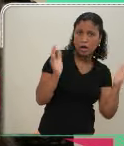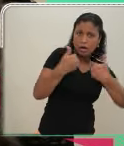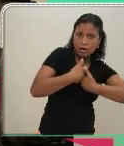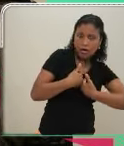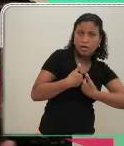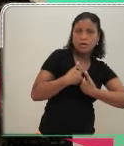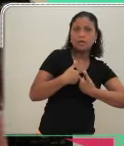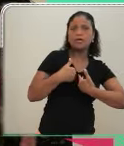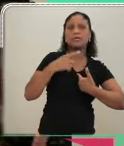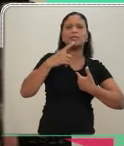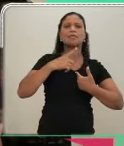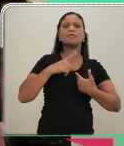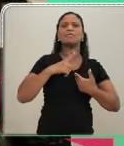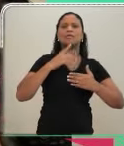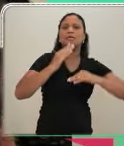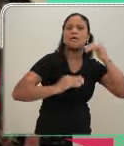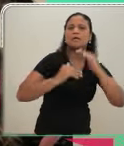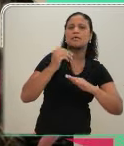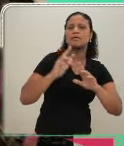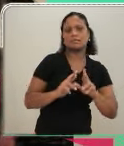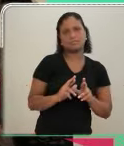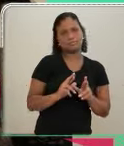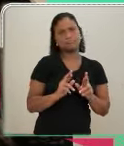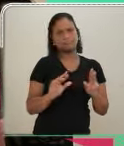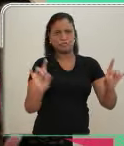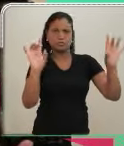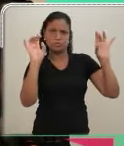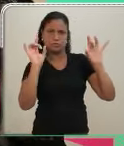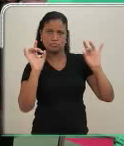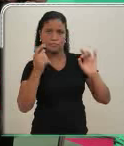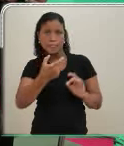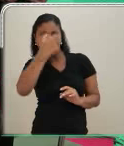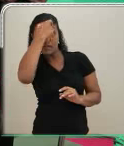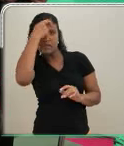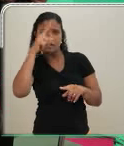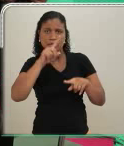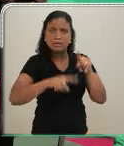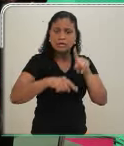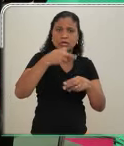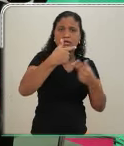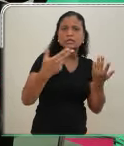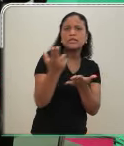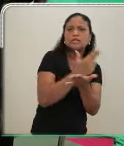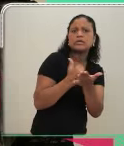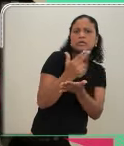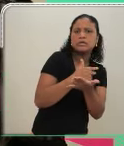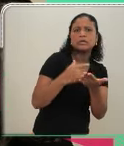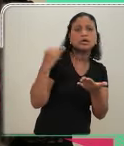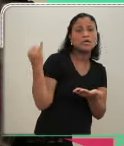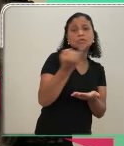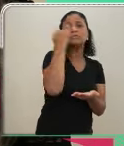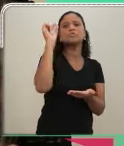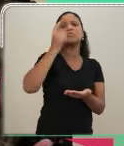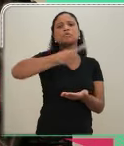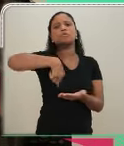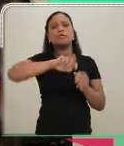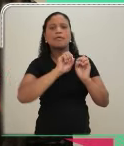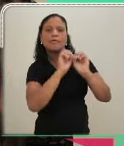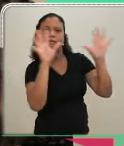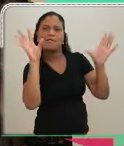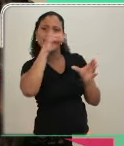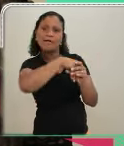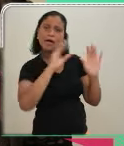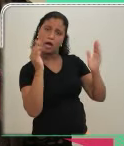habilidade especial, seja para memorizar, para trocar algum instrumento, para desenhar. É uma coisa muito importante da gente esclarecer que